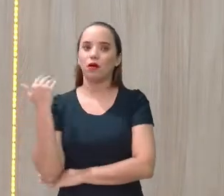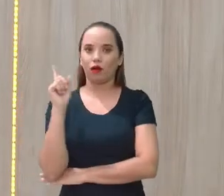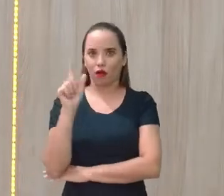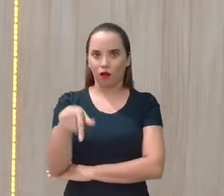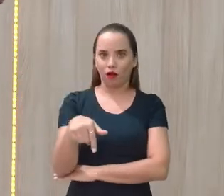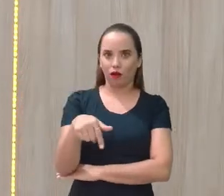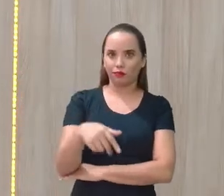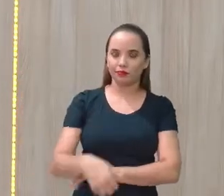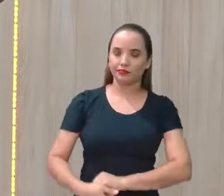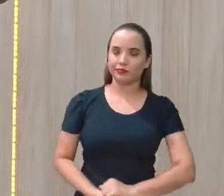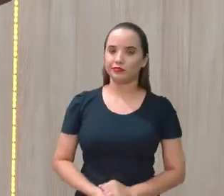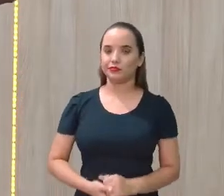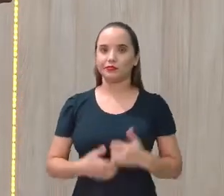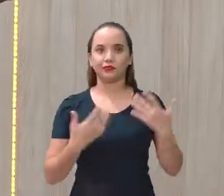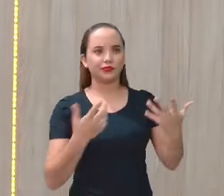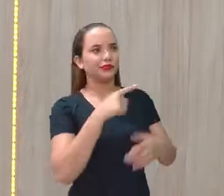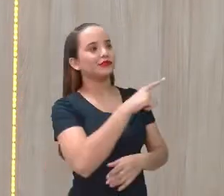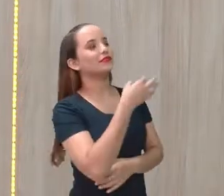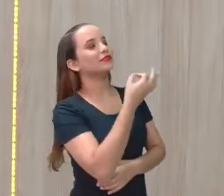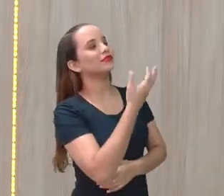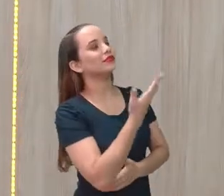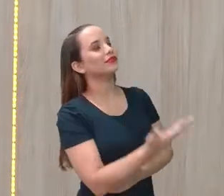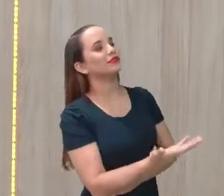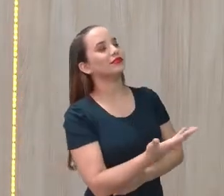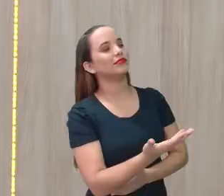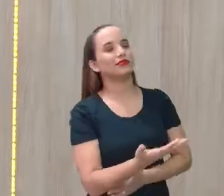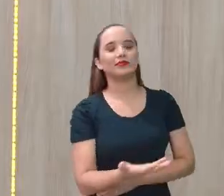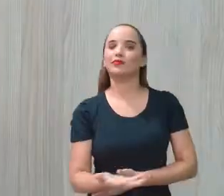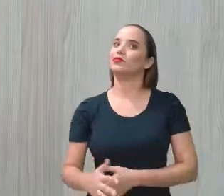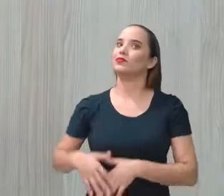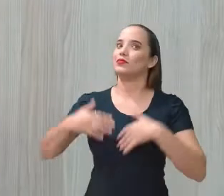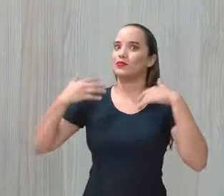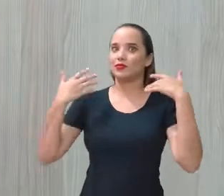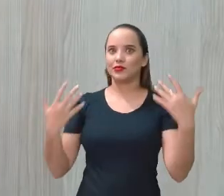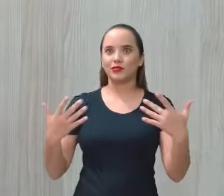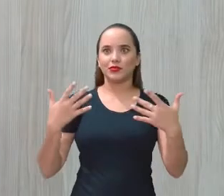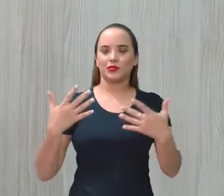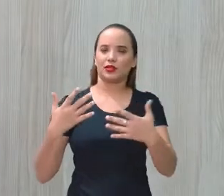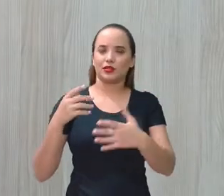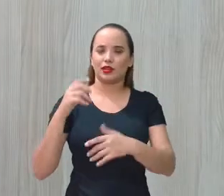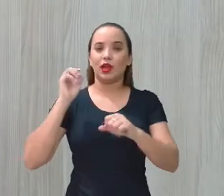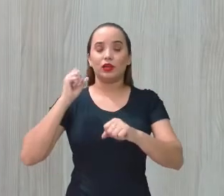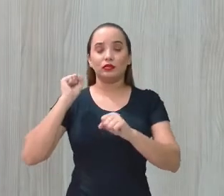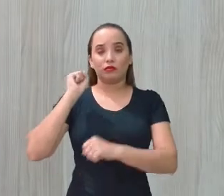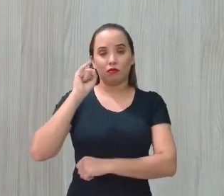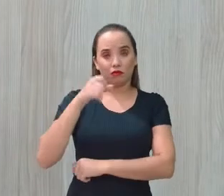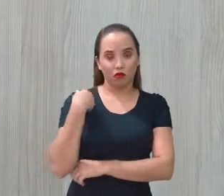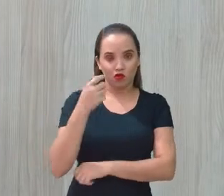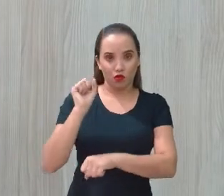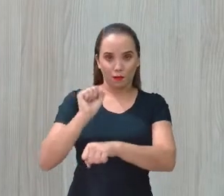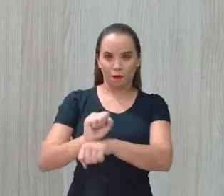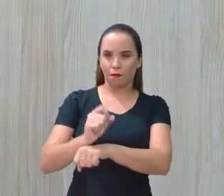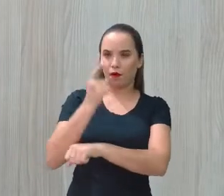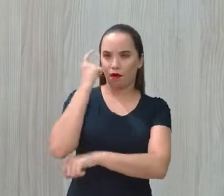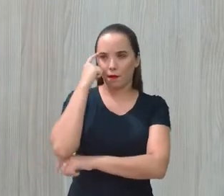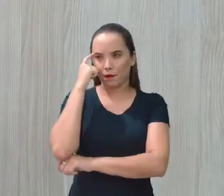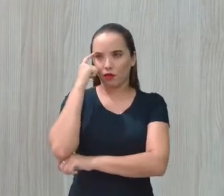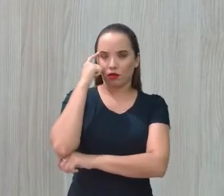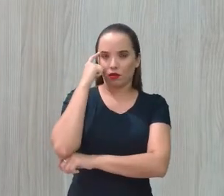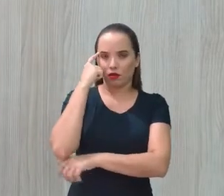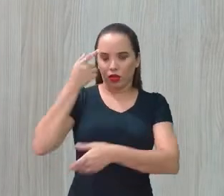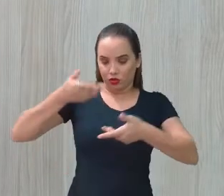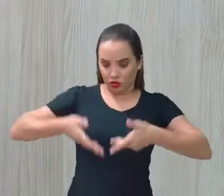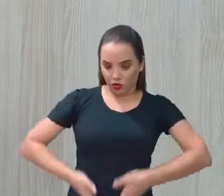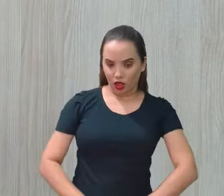Comunicação. E aí, professora Camille? E aí, gente, se a gente pensar que, veja, quando a gente nasce, a gente aprende a